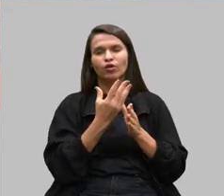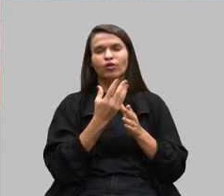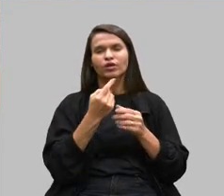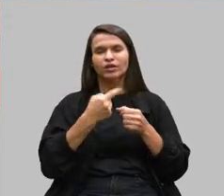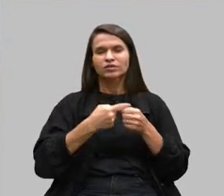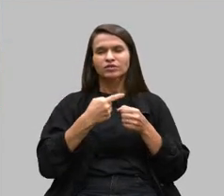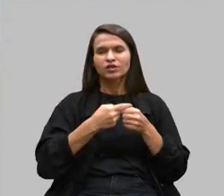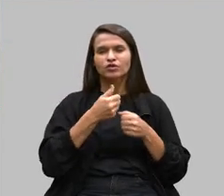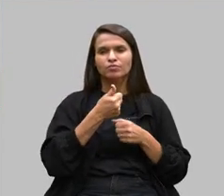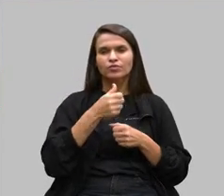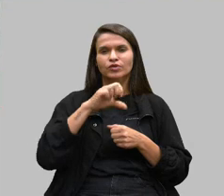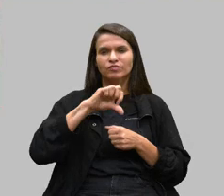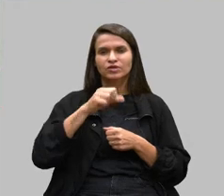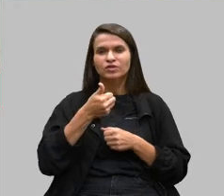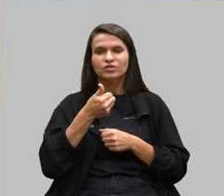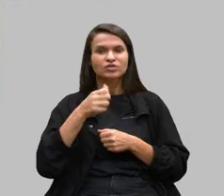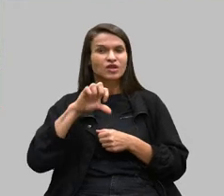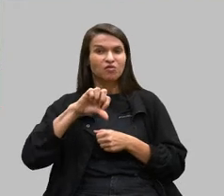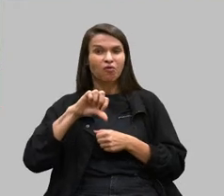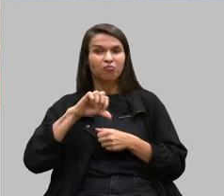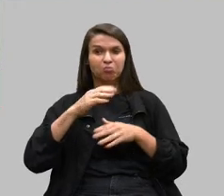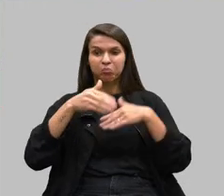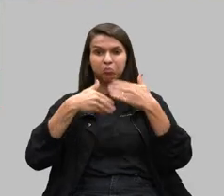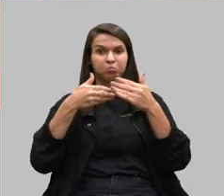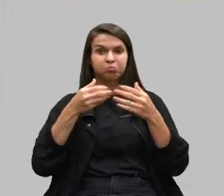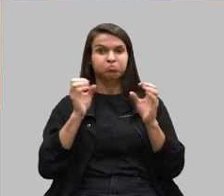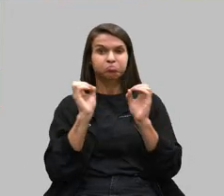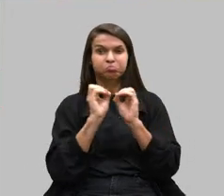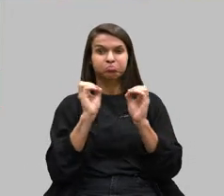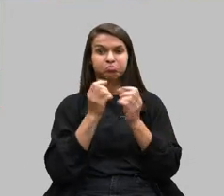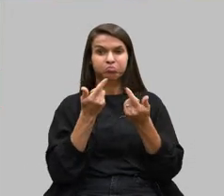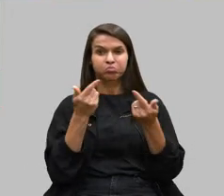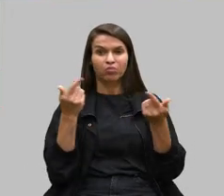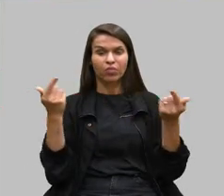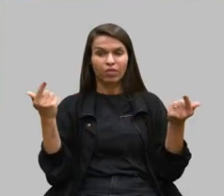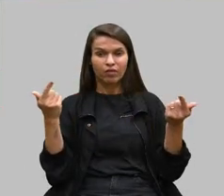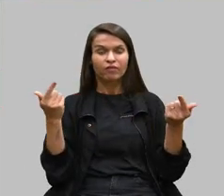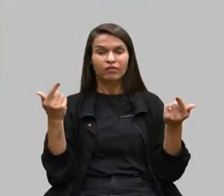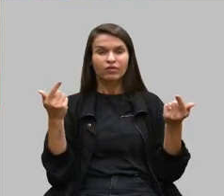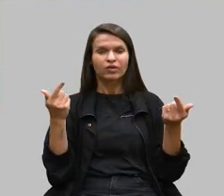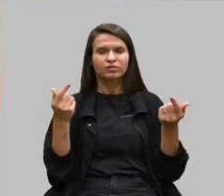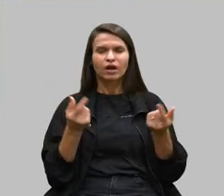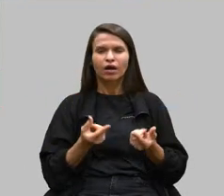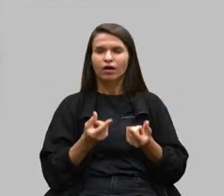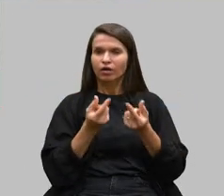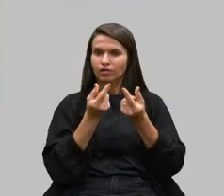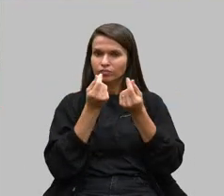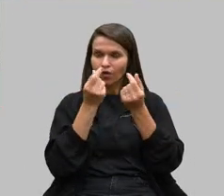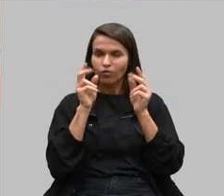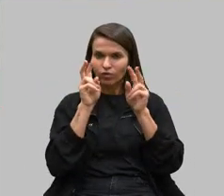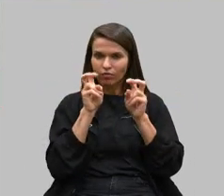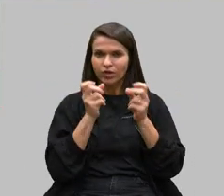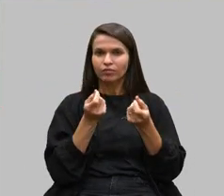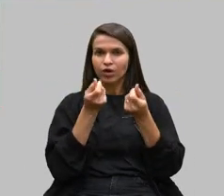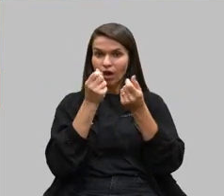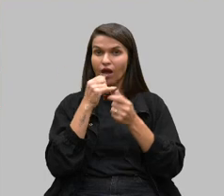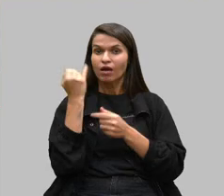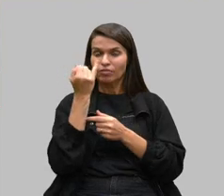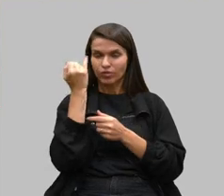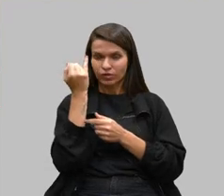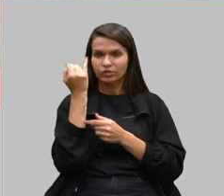1919 não houve Progresso nenhum então assim a questão da economia super importante é